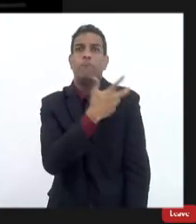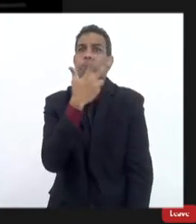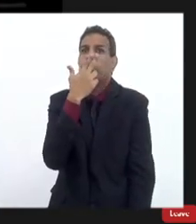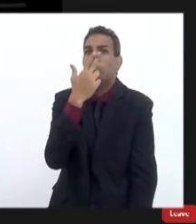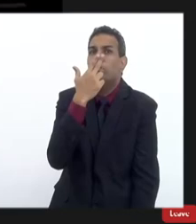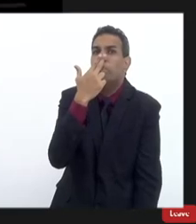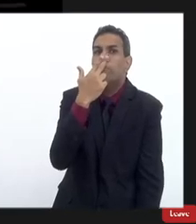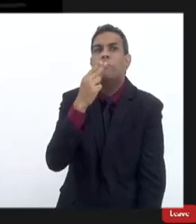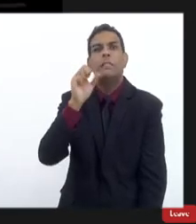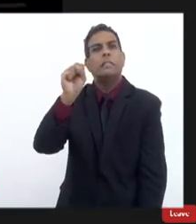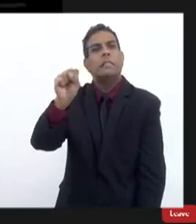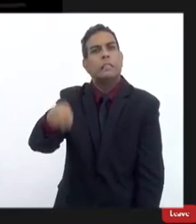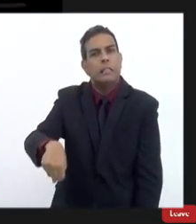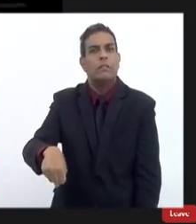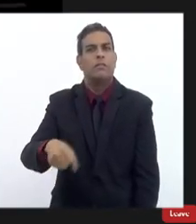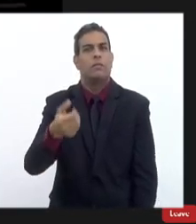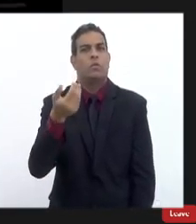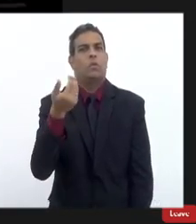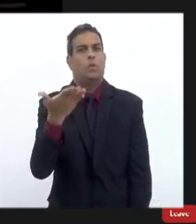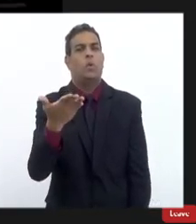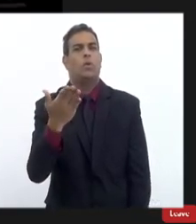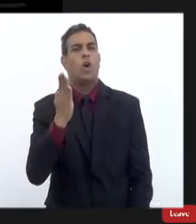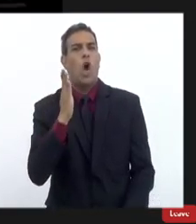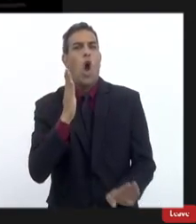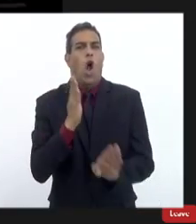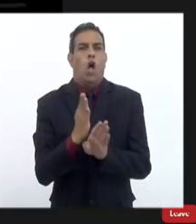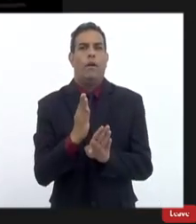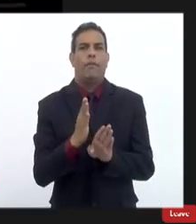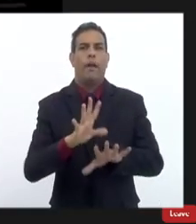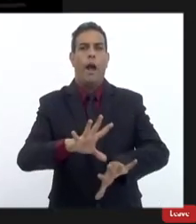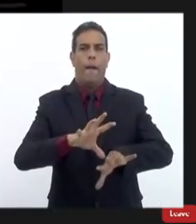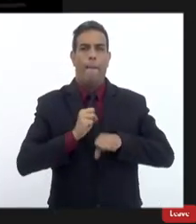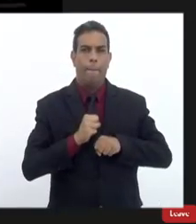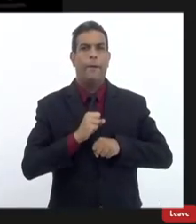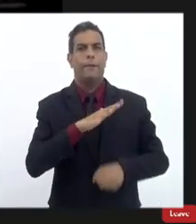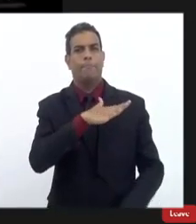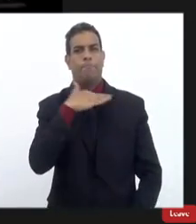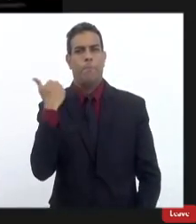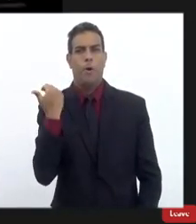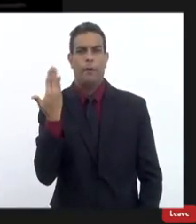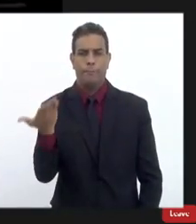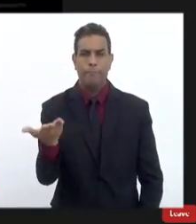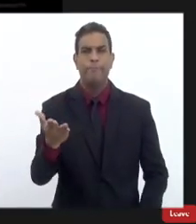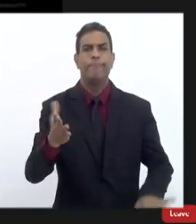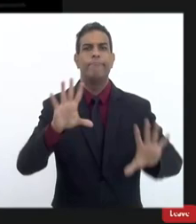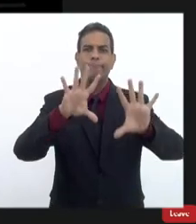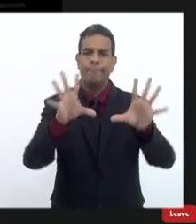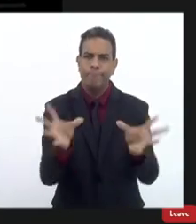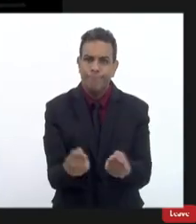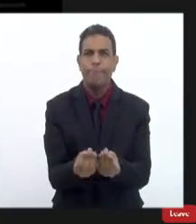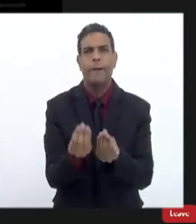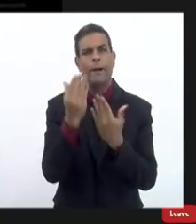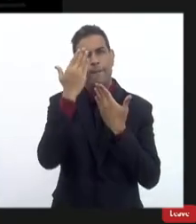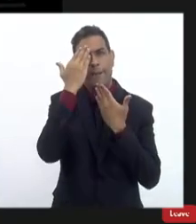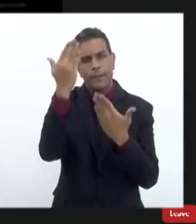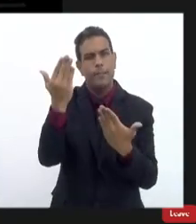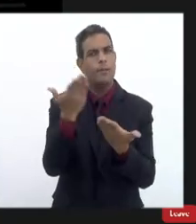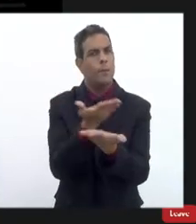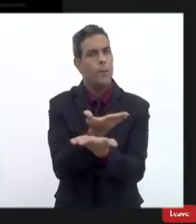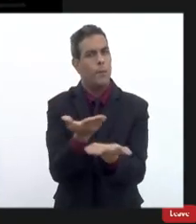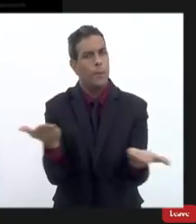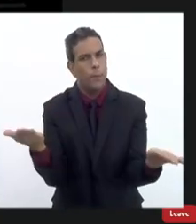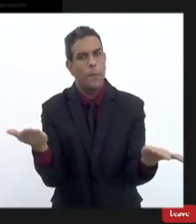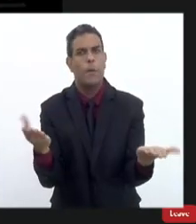risco, sim, de serem contaminados, que podem levar à morte. Então, encerro a minha fala agradecendo a todos,